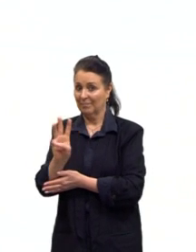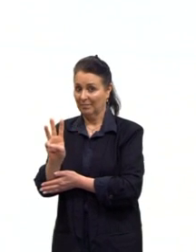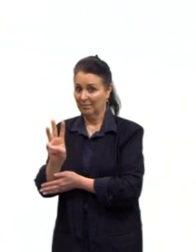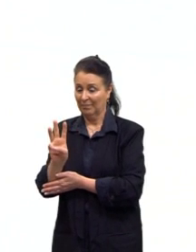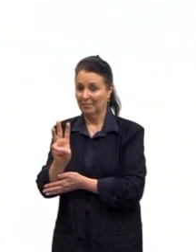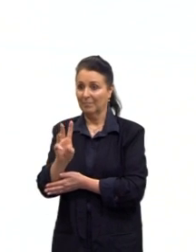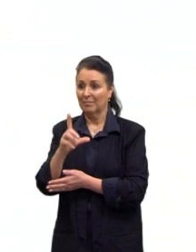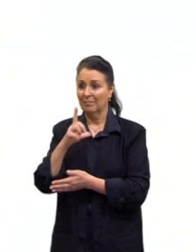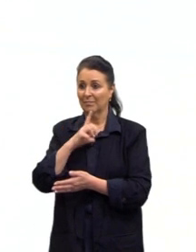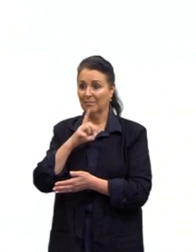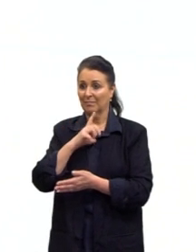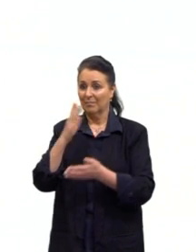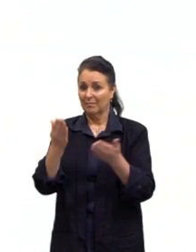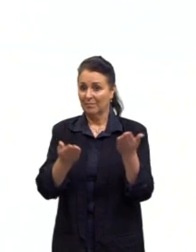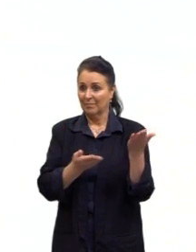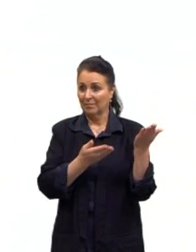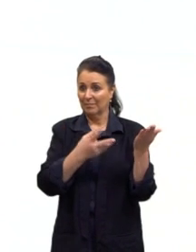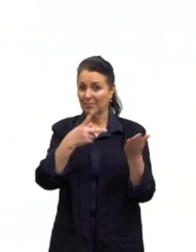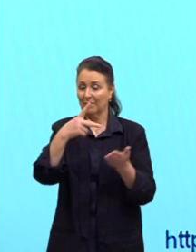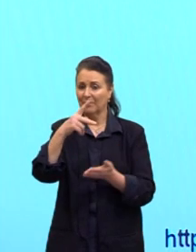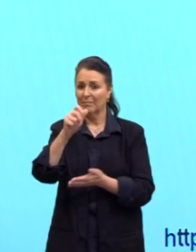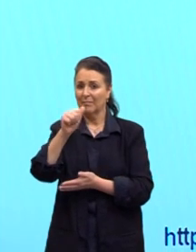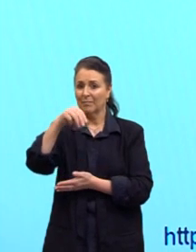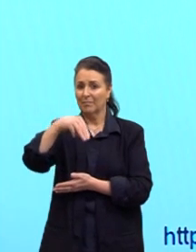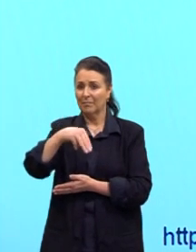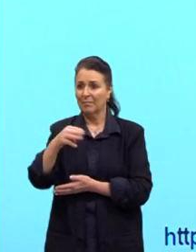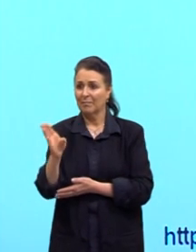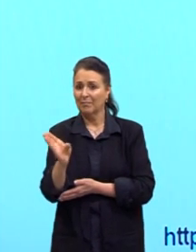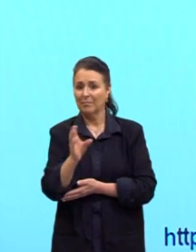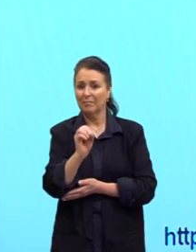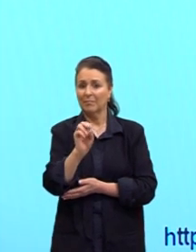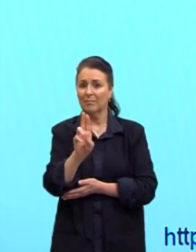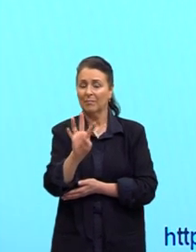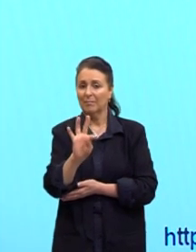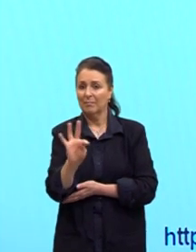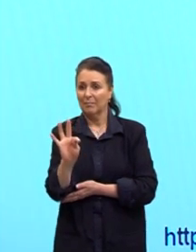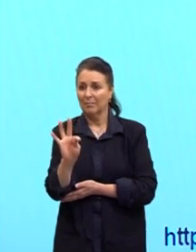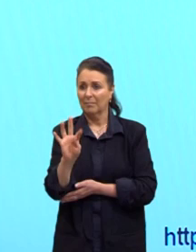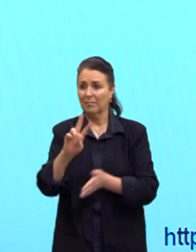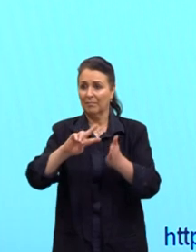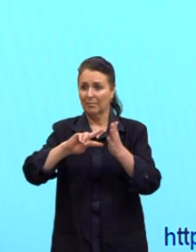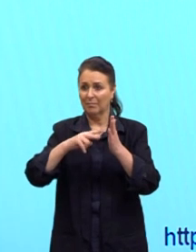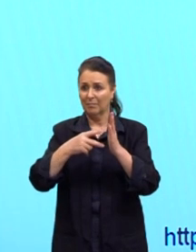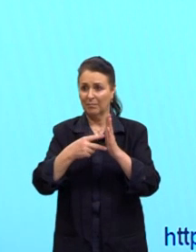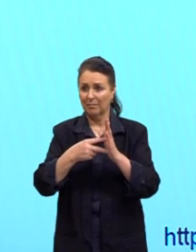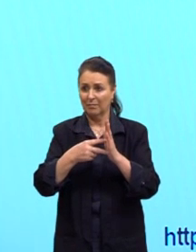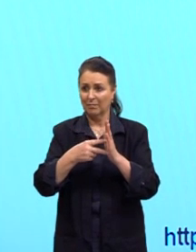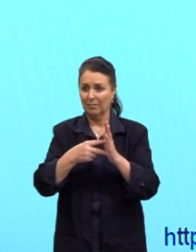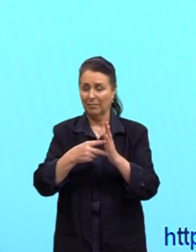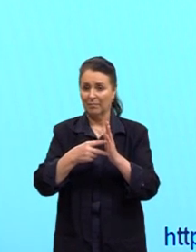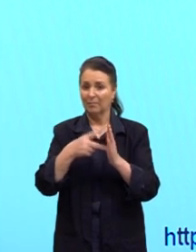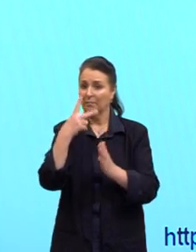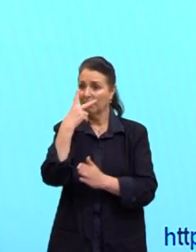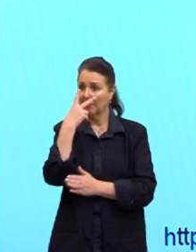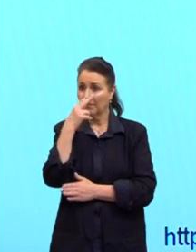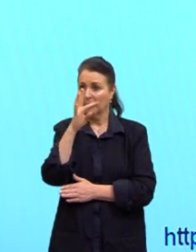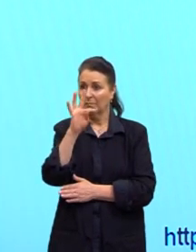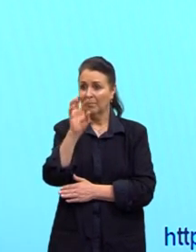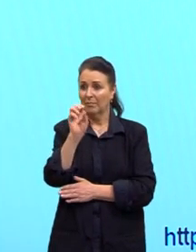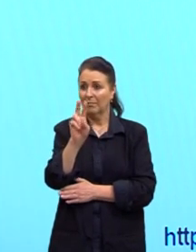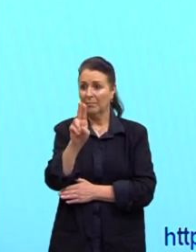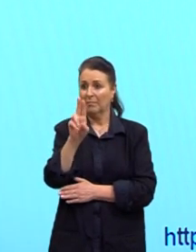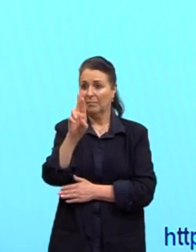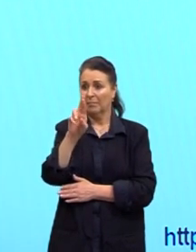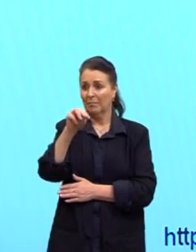o pena out o que que seria o pen out ele seria a mesma ideia de turn out ou seja de